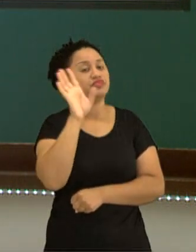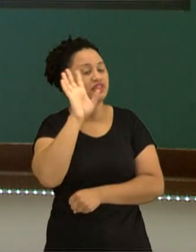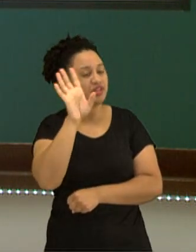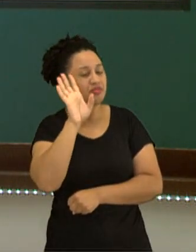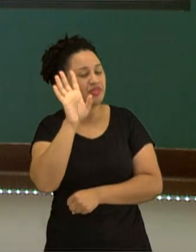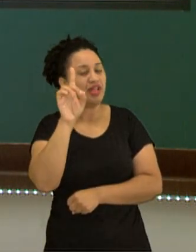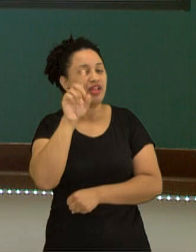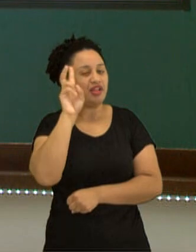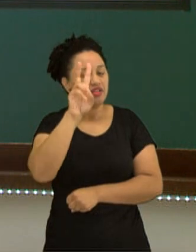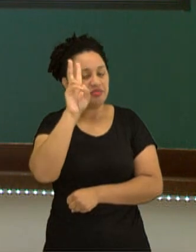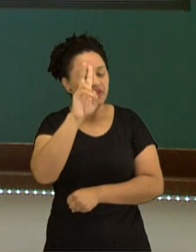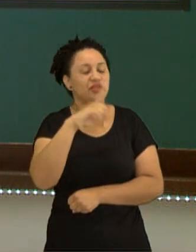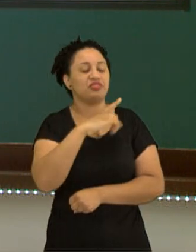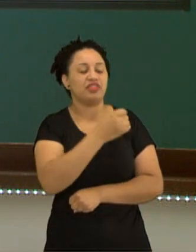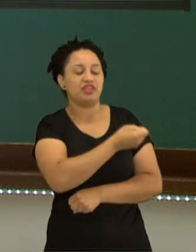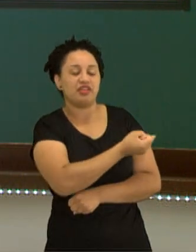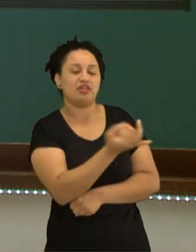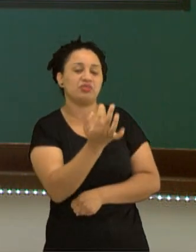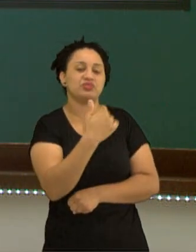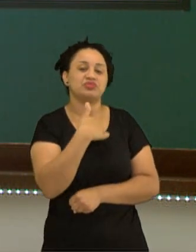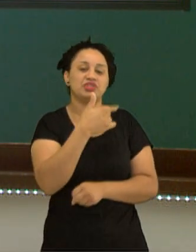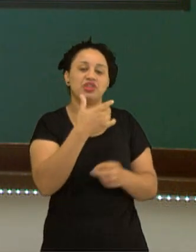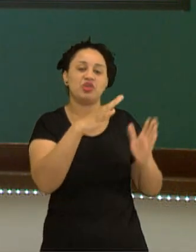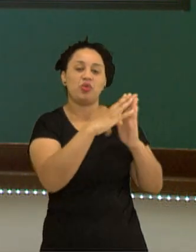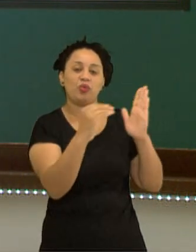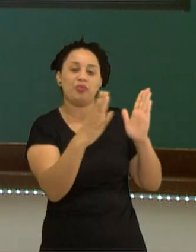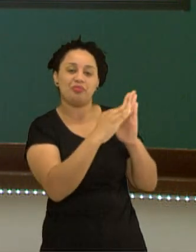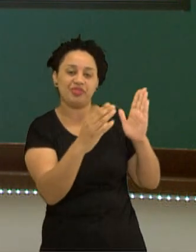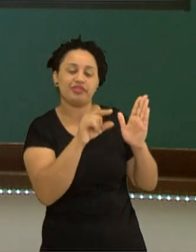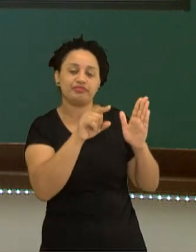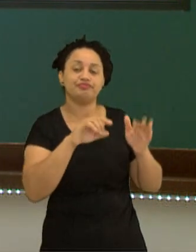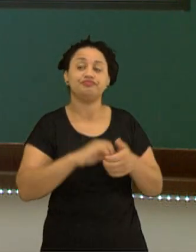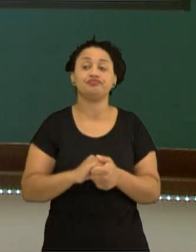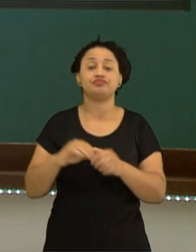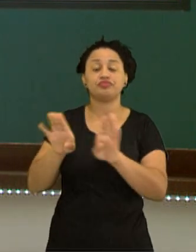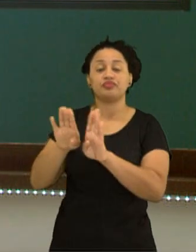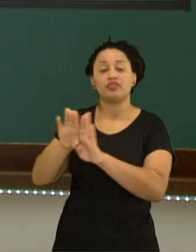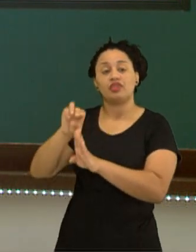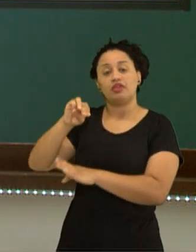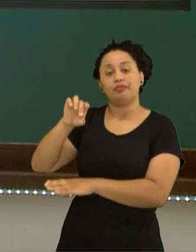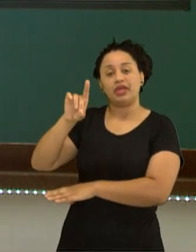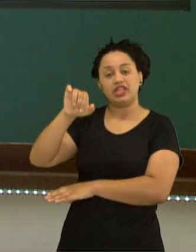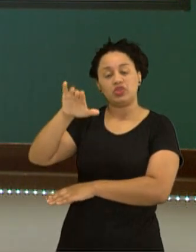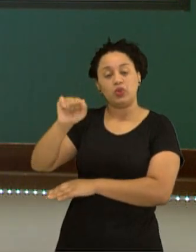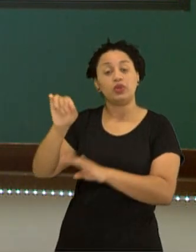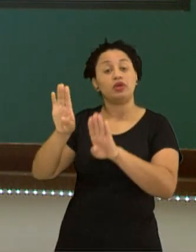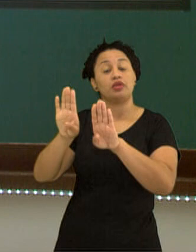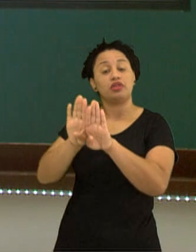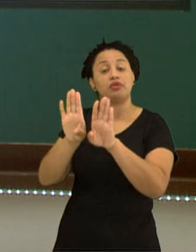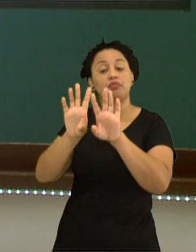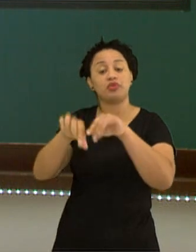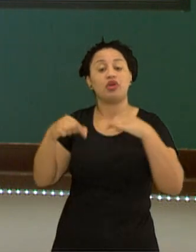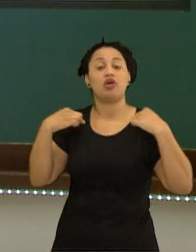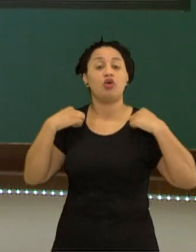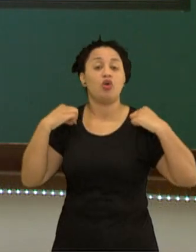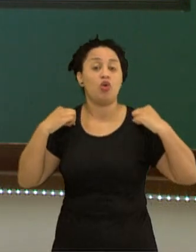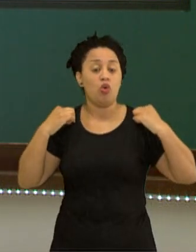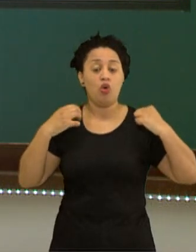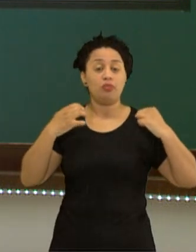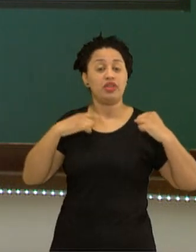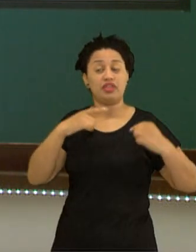né? E Madonna também. Há a questão do seu vestuário, que muitas pessoas reproduzem em peças,